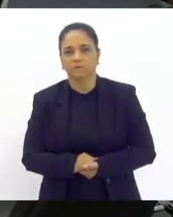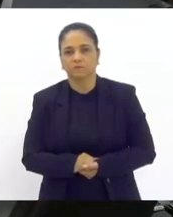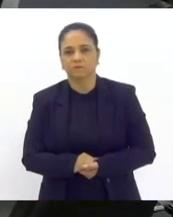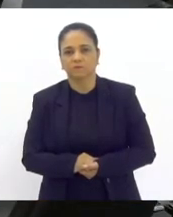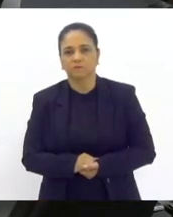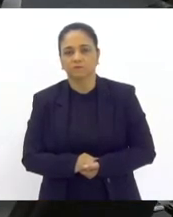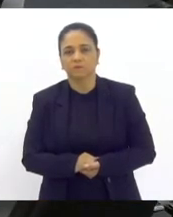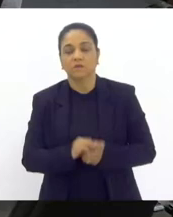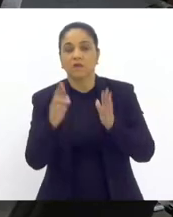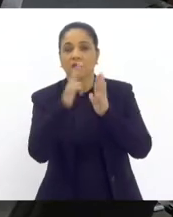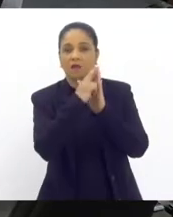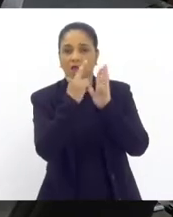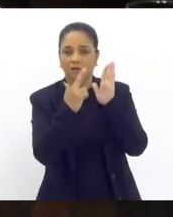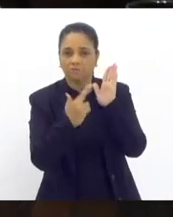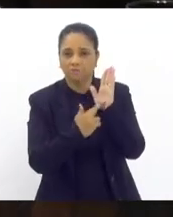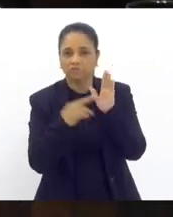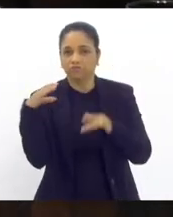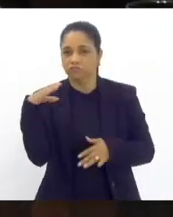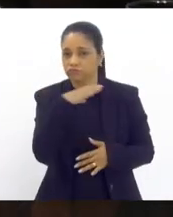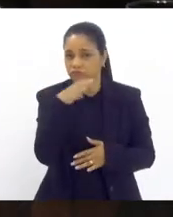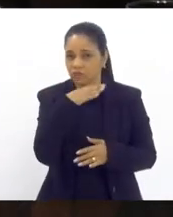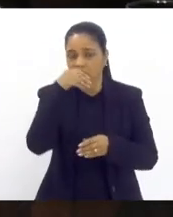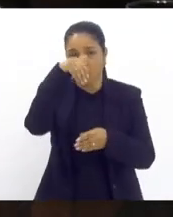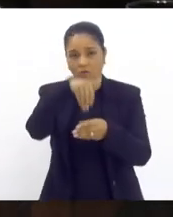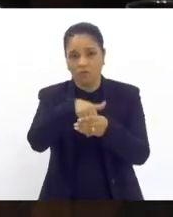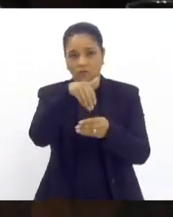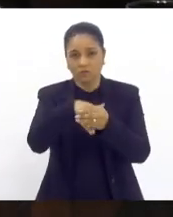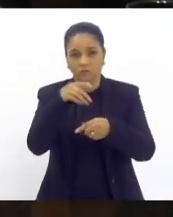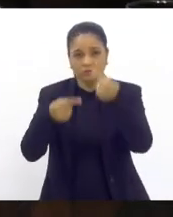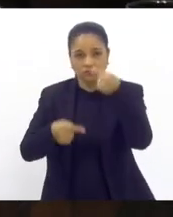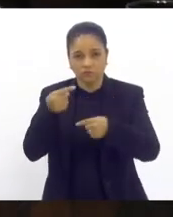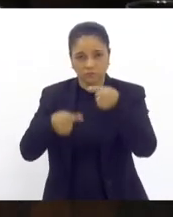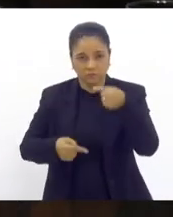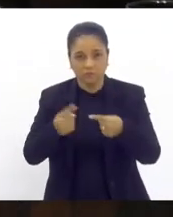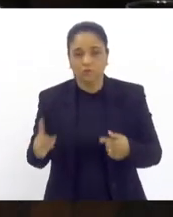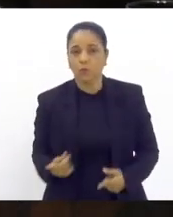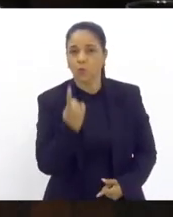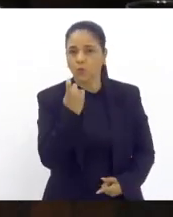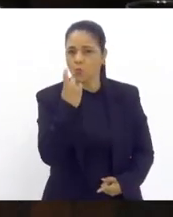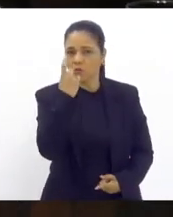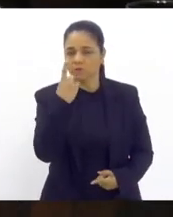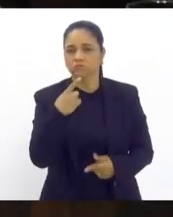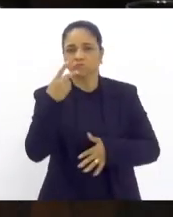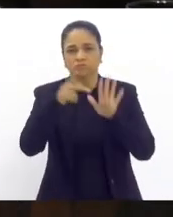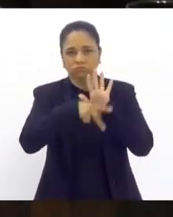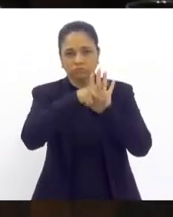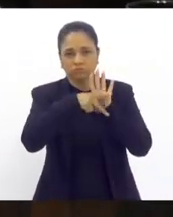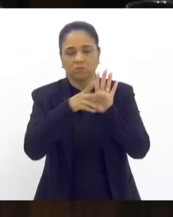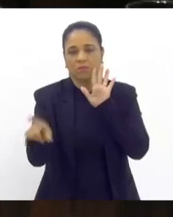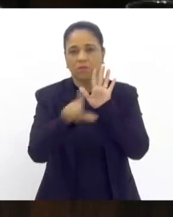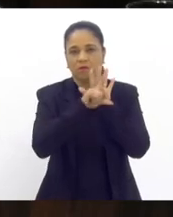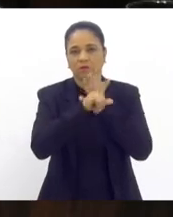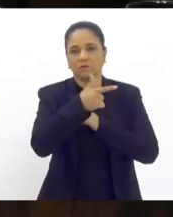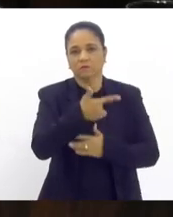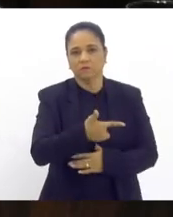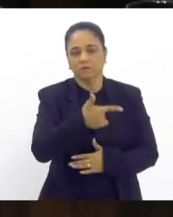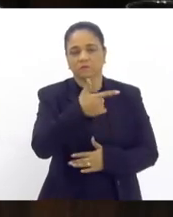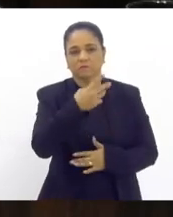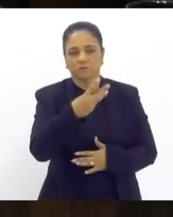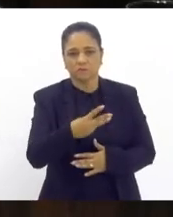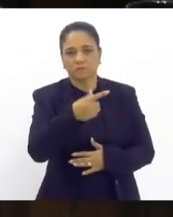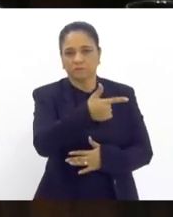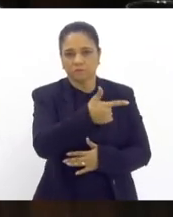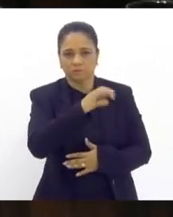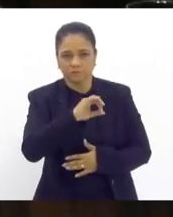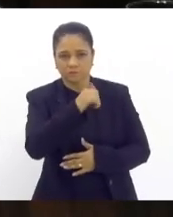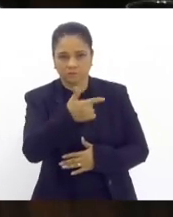Em regime de urgência, votação em discussão única. Projeto de Lei número 23 de 2023, de